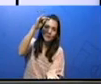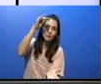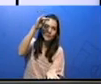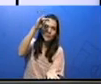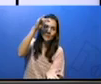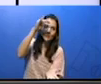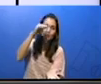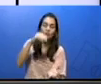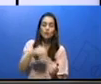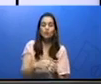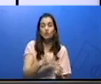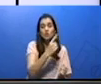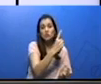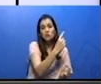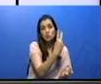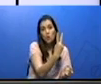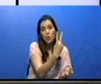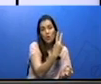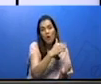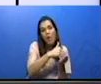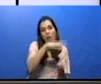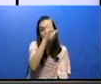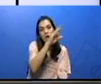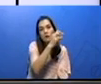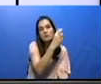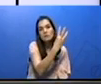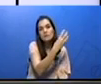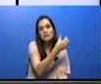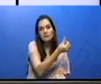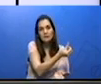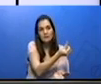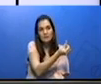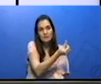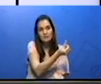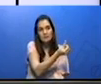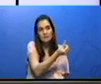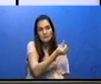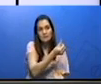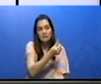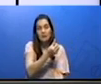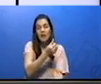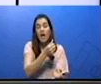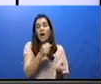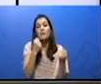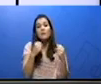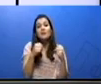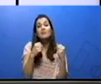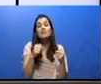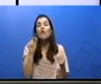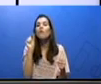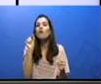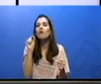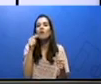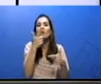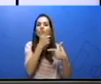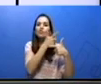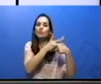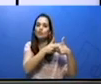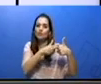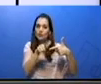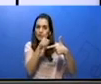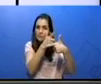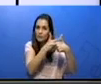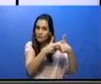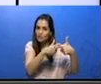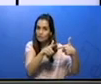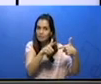para 36 gramas. Mas quantas vezes ele diminuiu? Para eu saber essa proporção, basta eu dividir, né, o valor